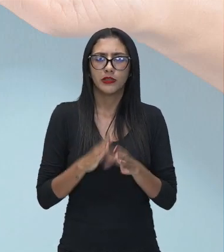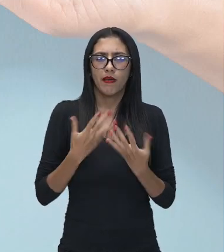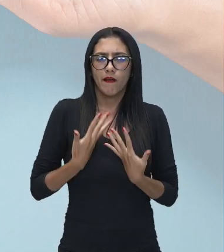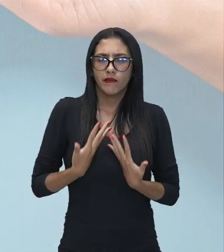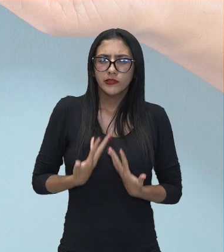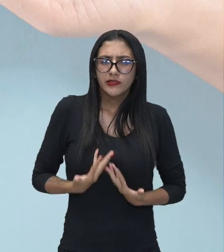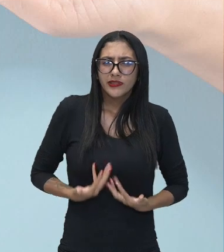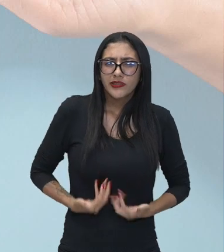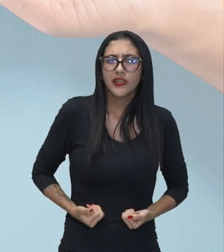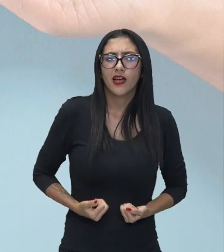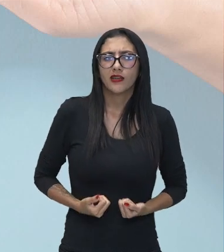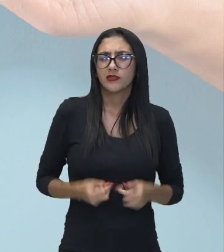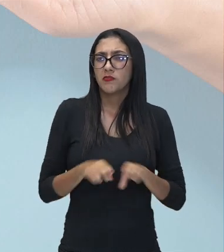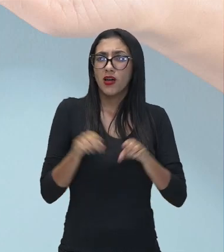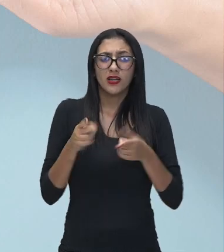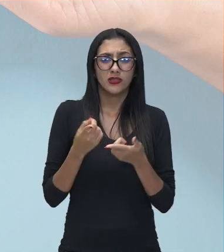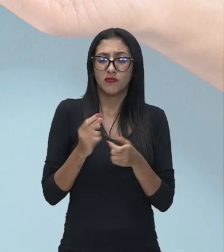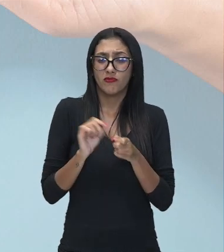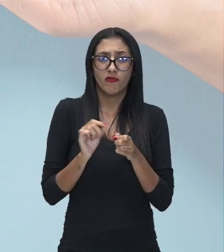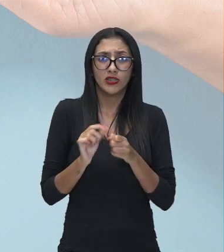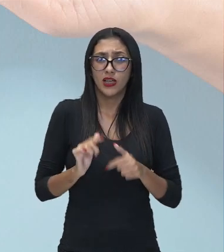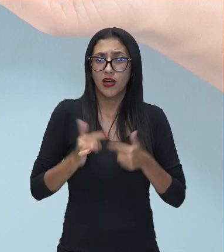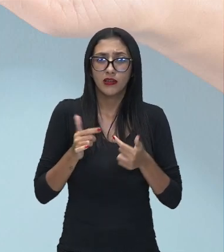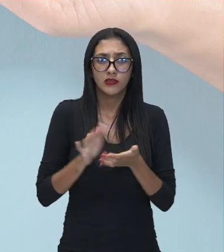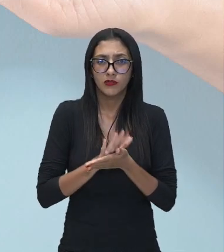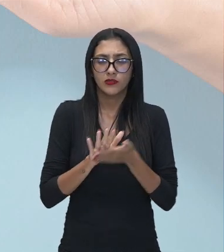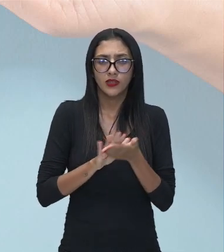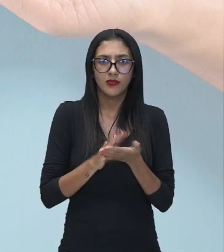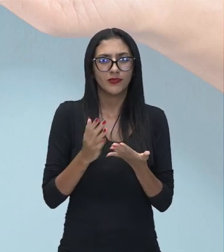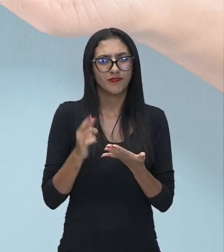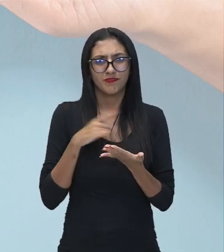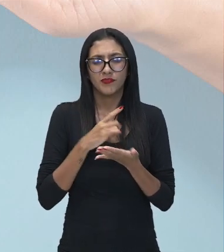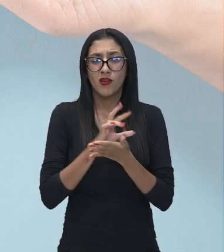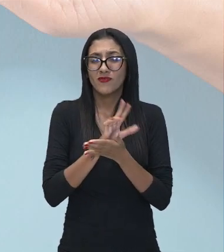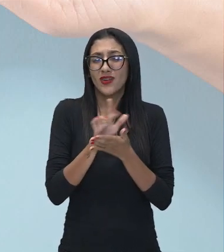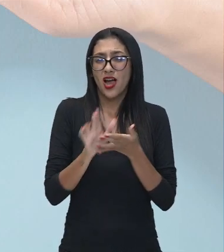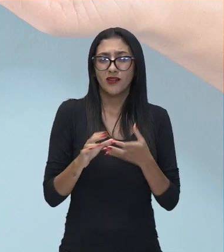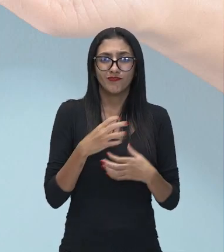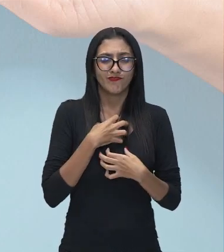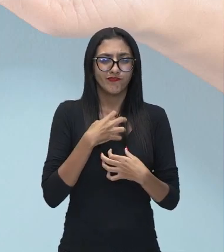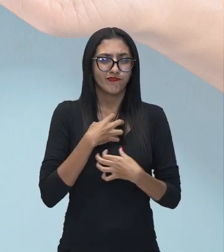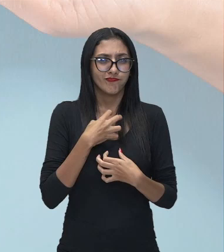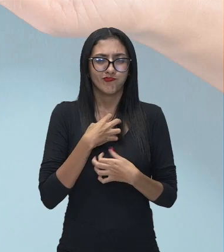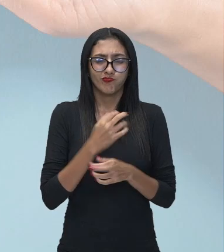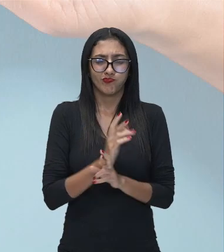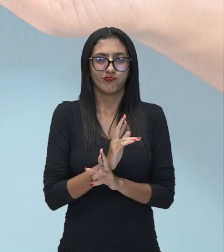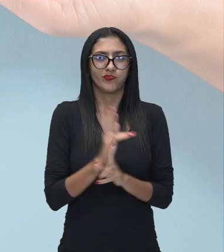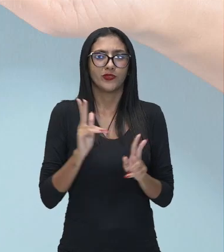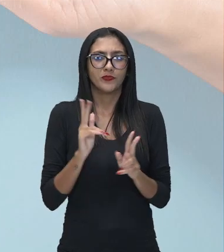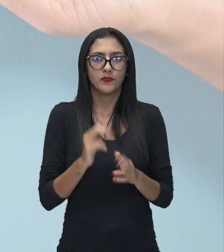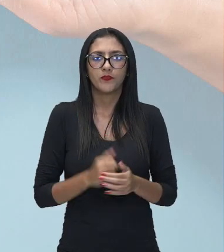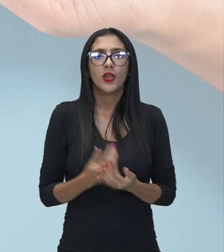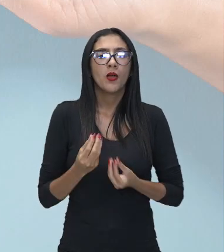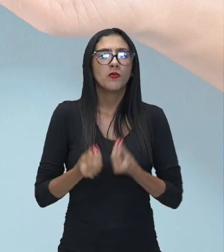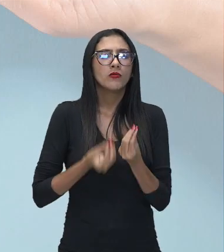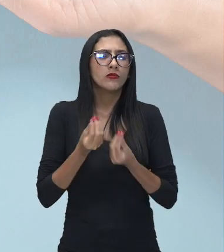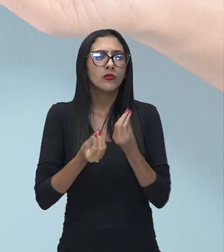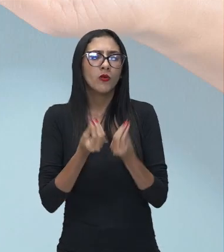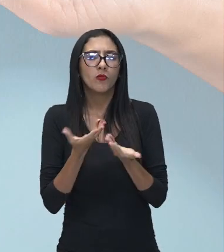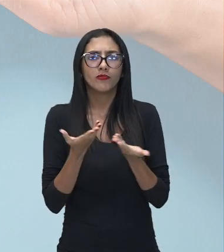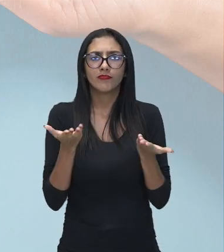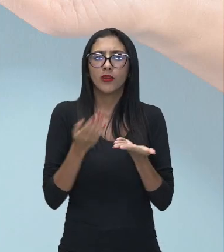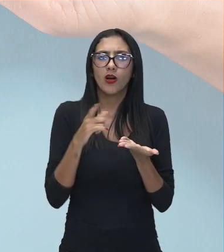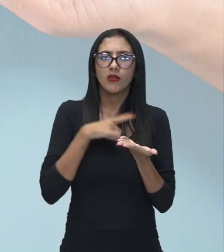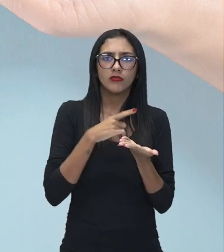motivo aparente. Então, pode sentir todos esses sintomas. E como é que a atividade física vai atuar em